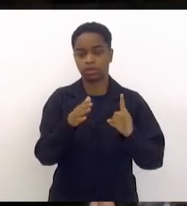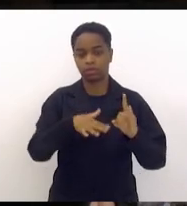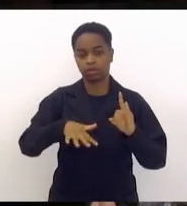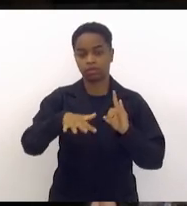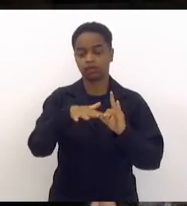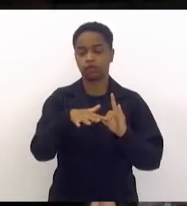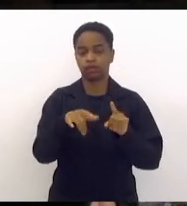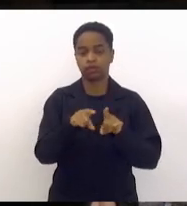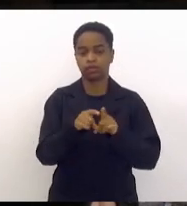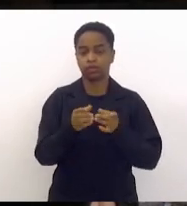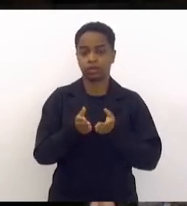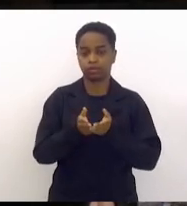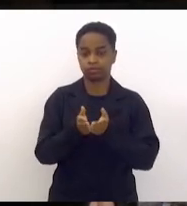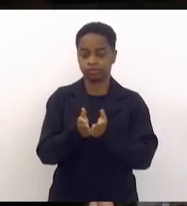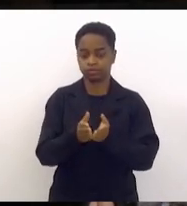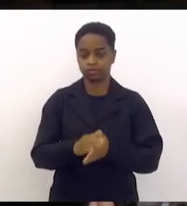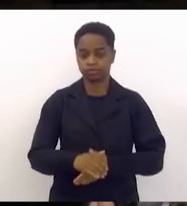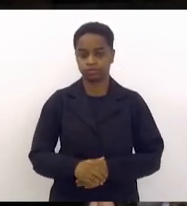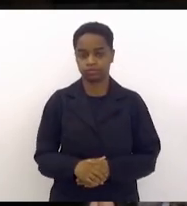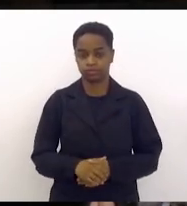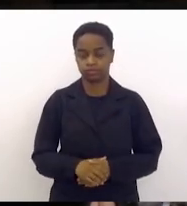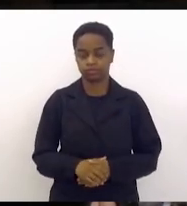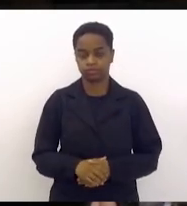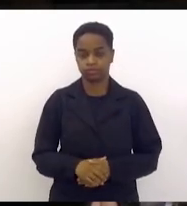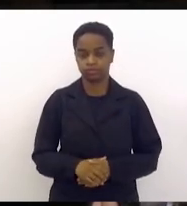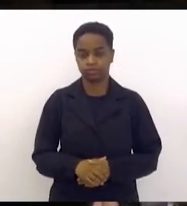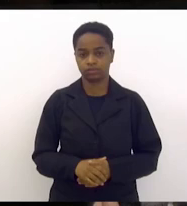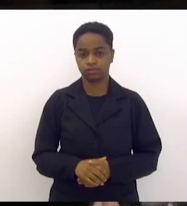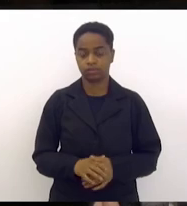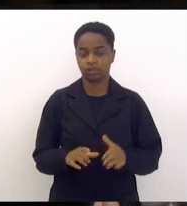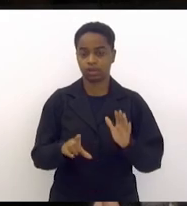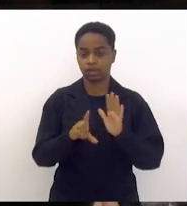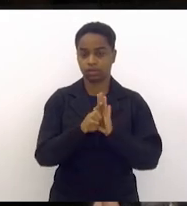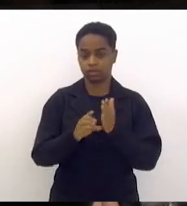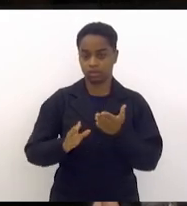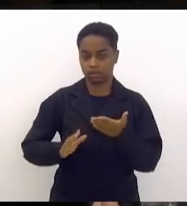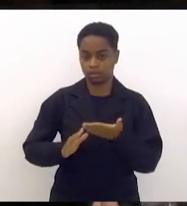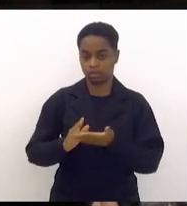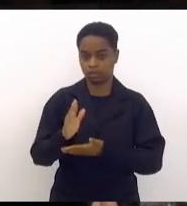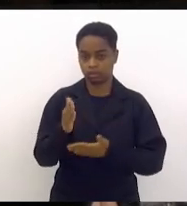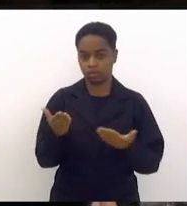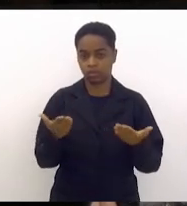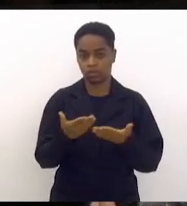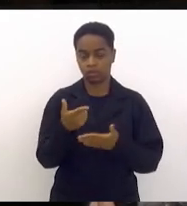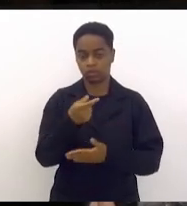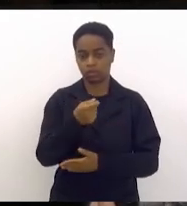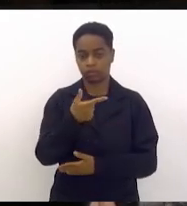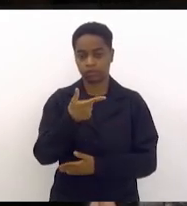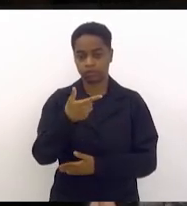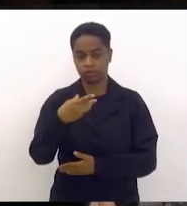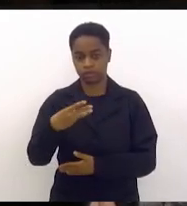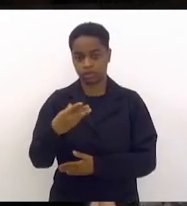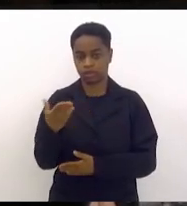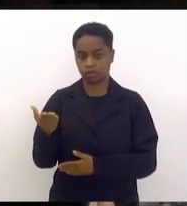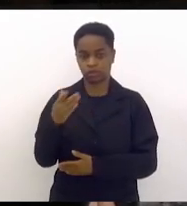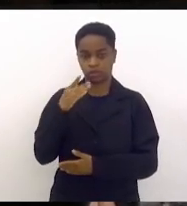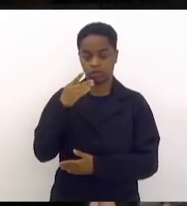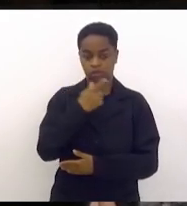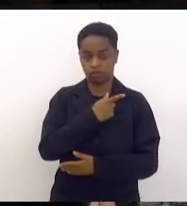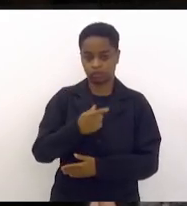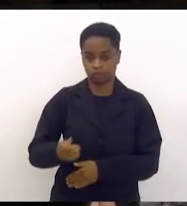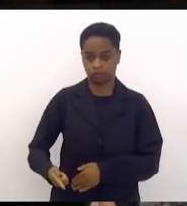e embarcações eh ela foi sancionada este ano pelo nosso Governador Cláudio Castro